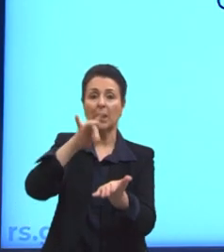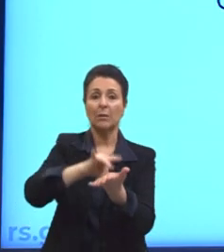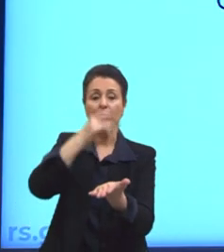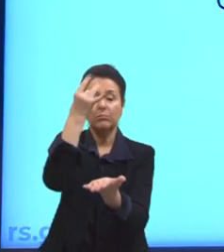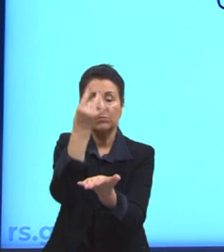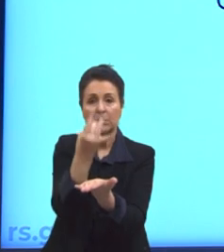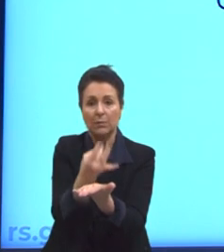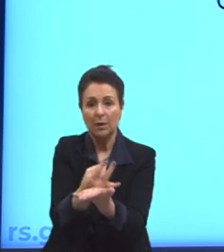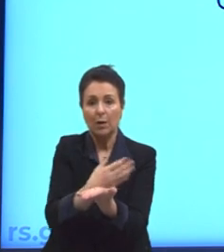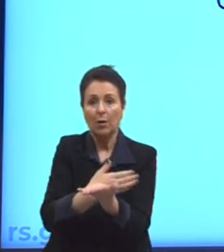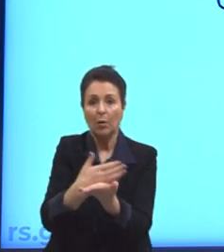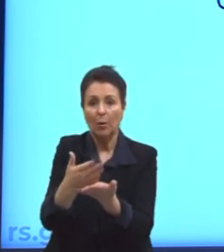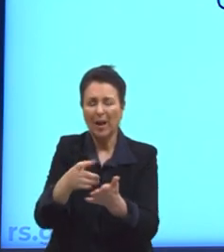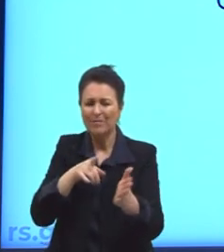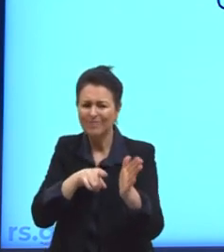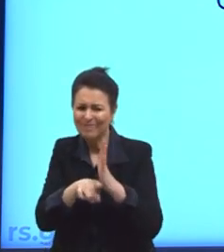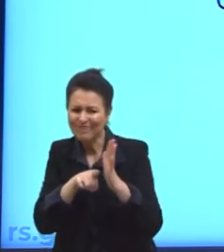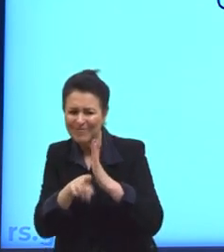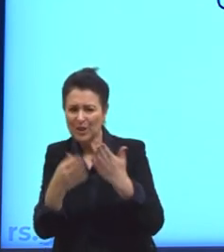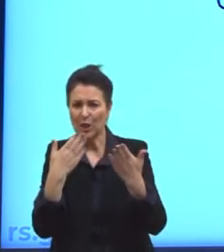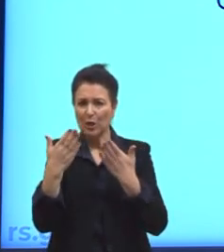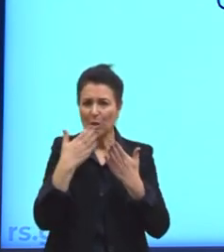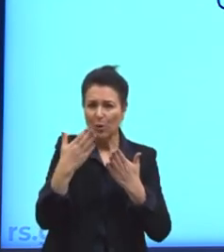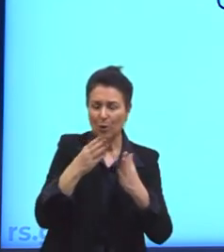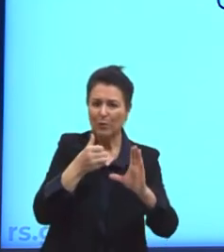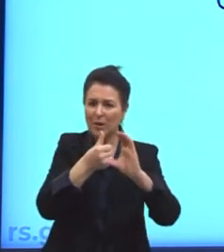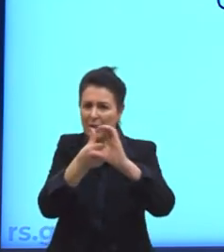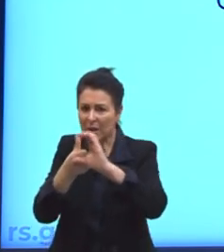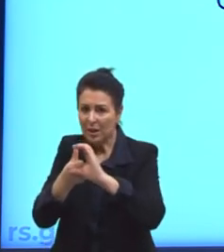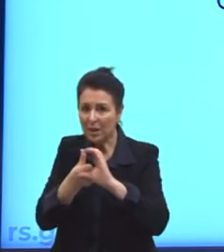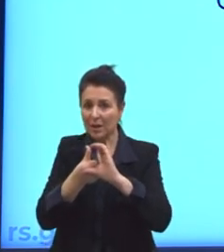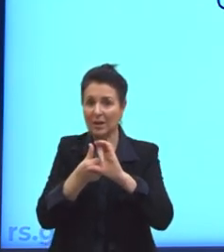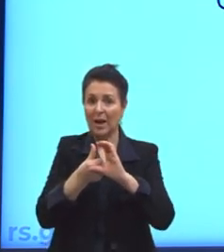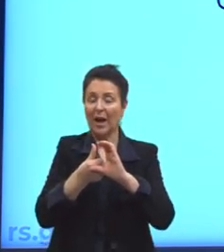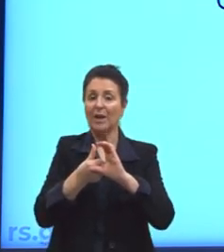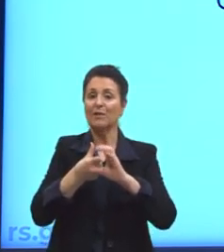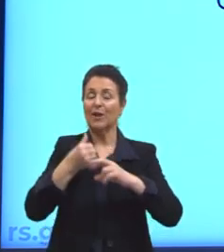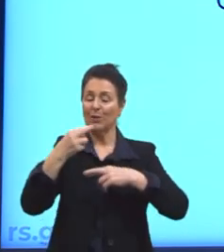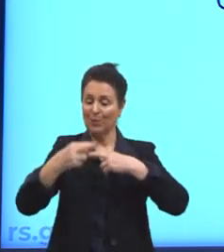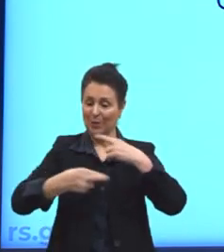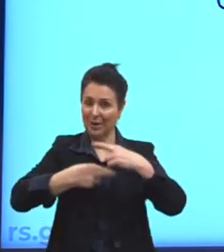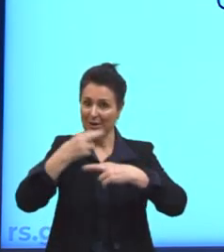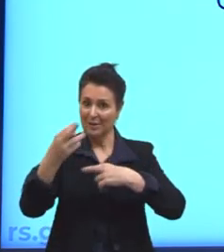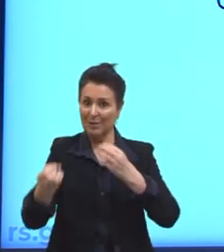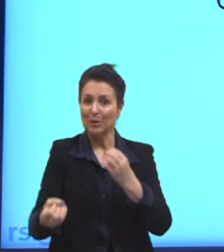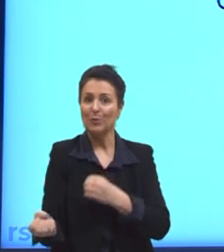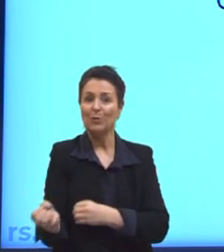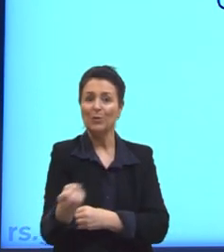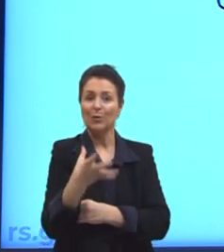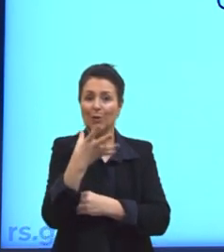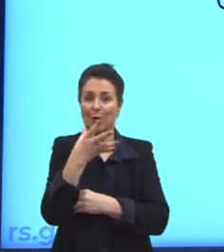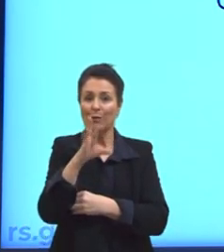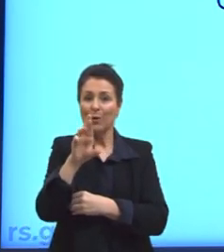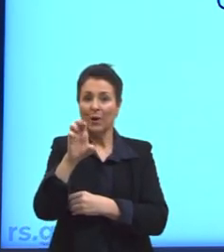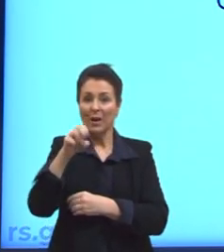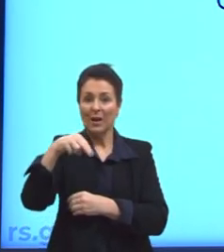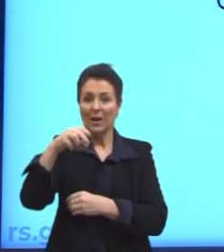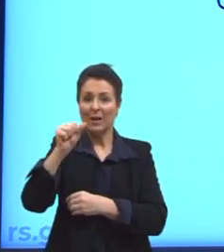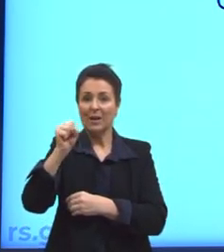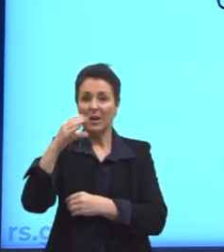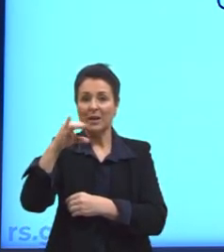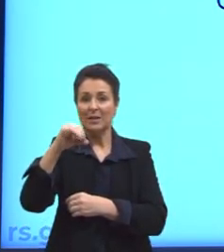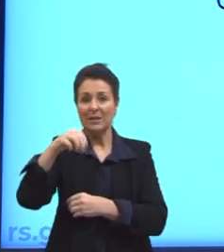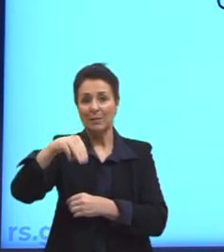o cristianismo passa a ser questionado olha aqui o Renascimento é os artistas já começam a busca dos antigos